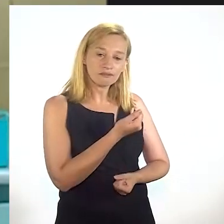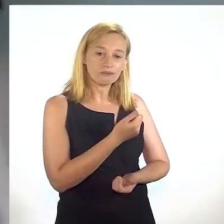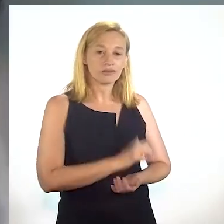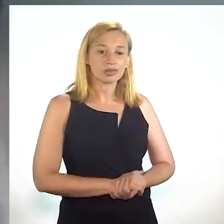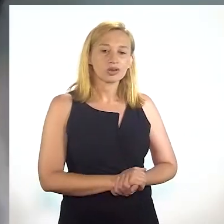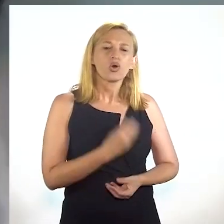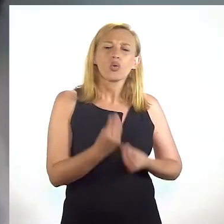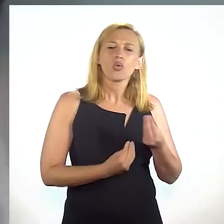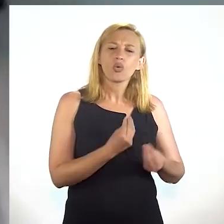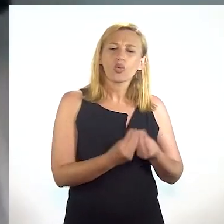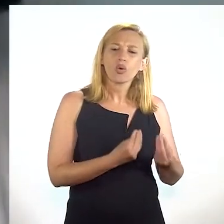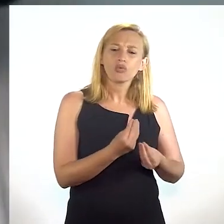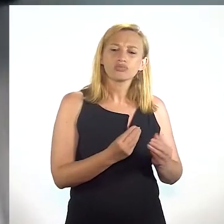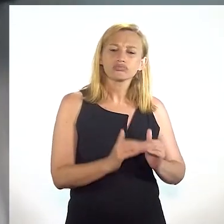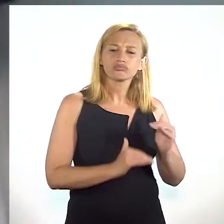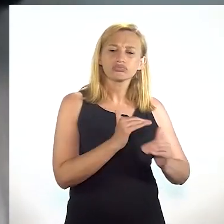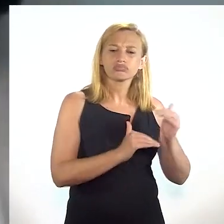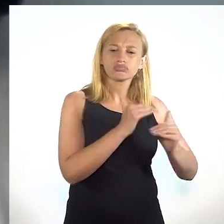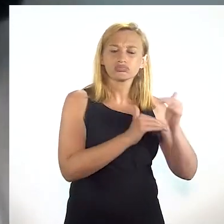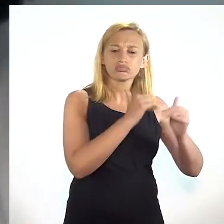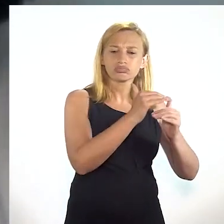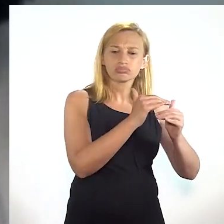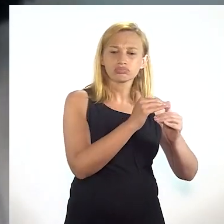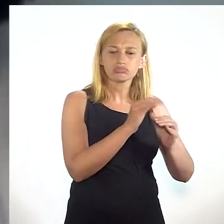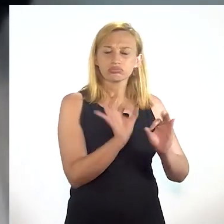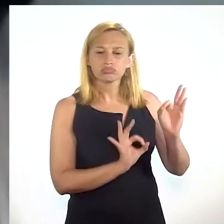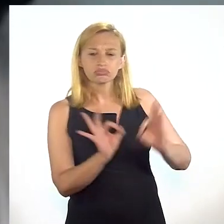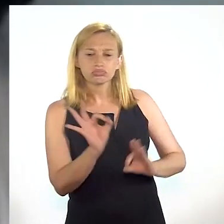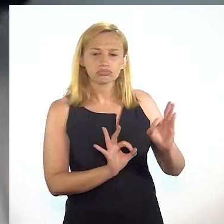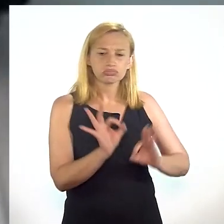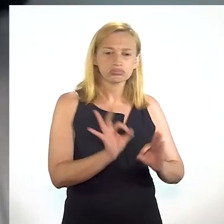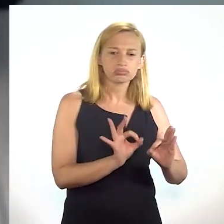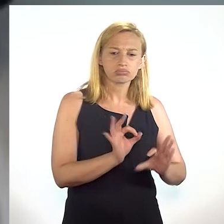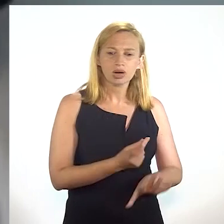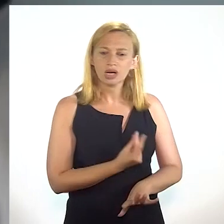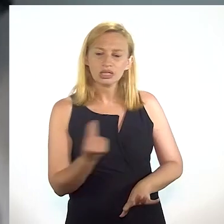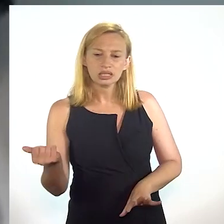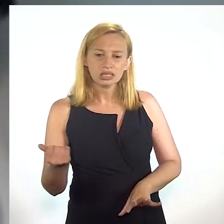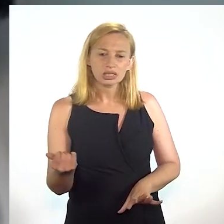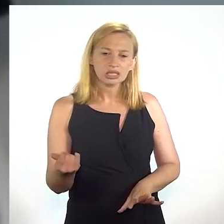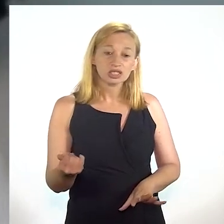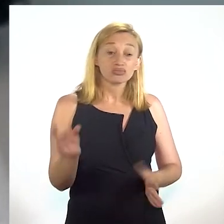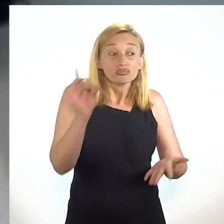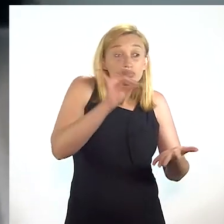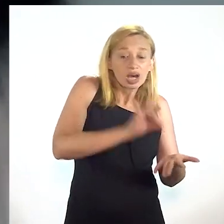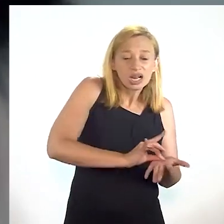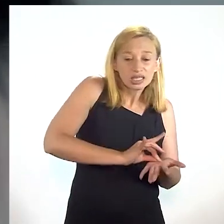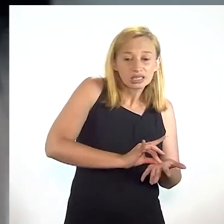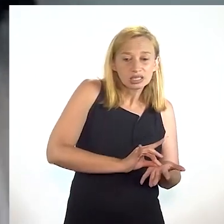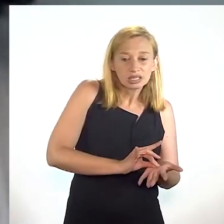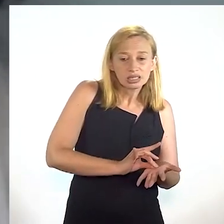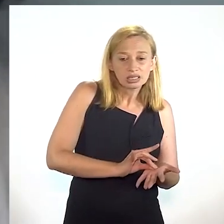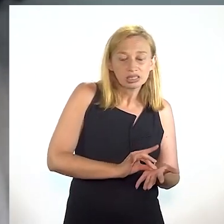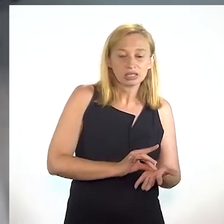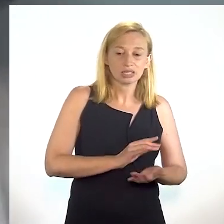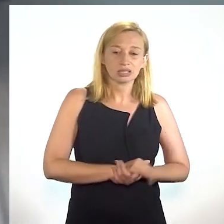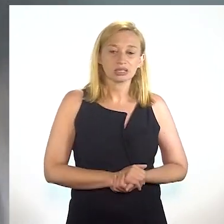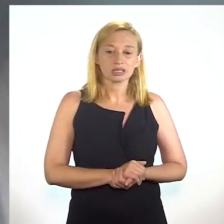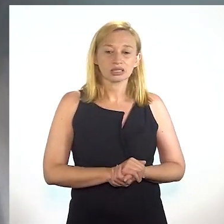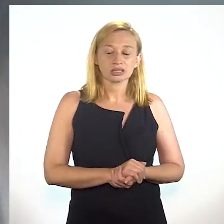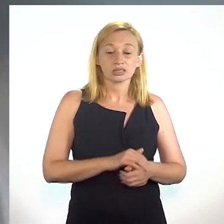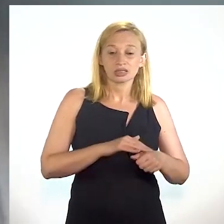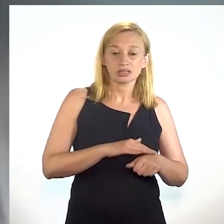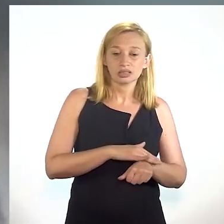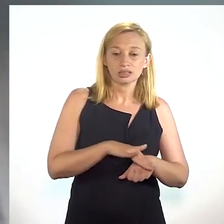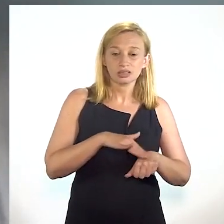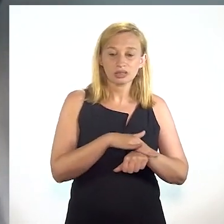aí. Bia, conta pra gente como é que foi esse processo de reorganização, né? E a saída de uma